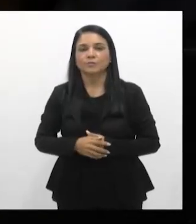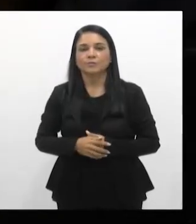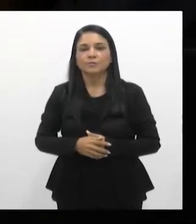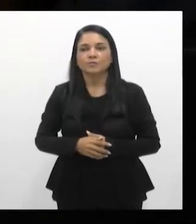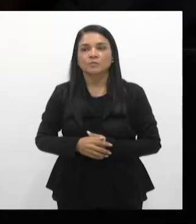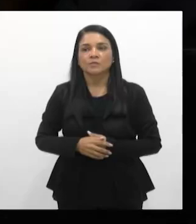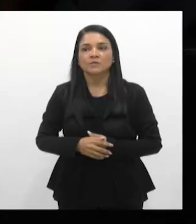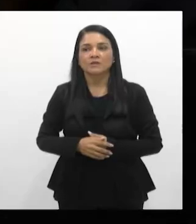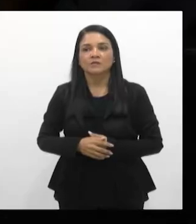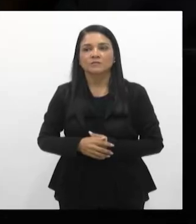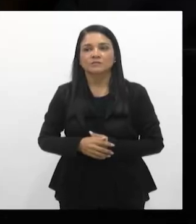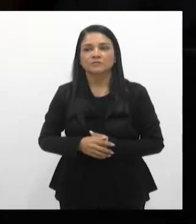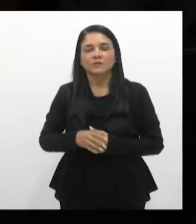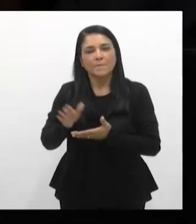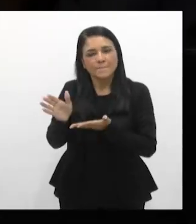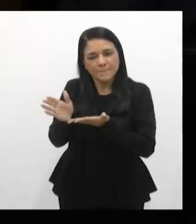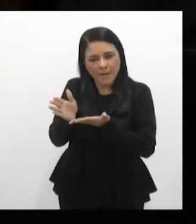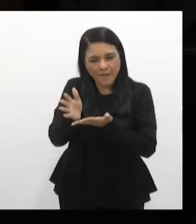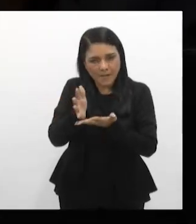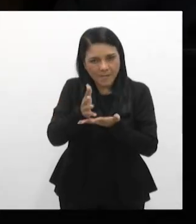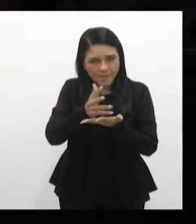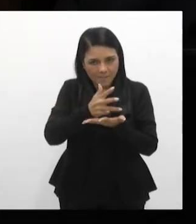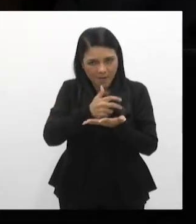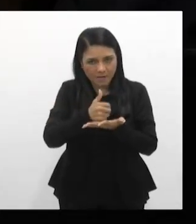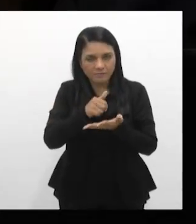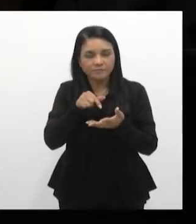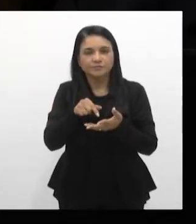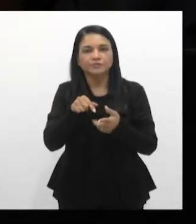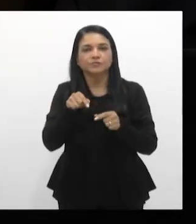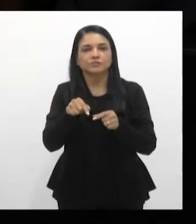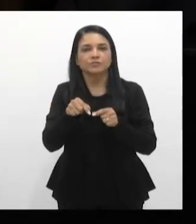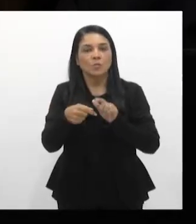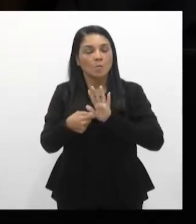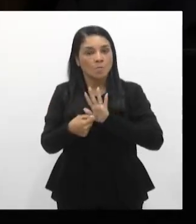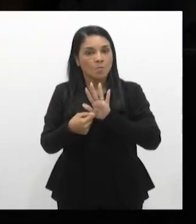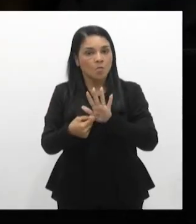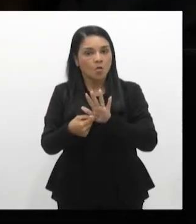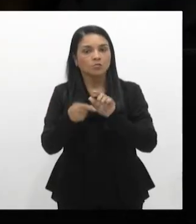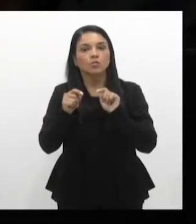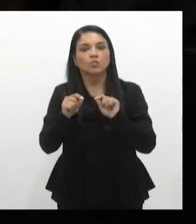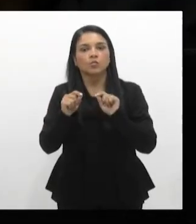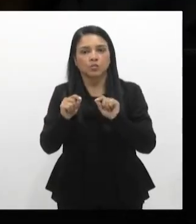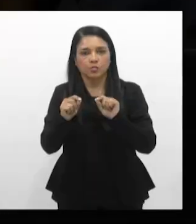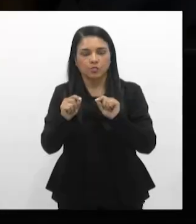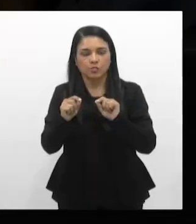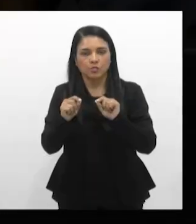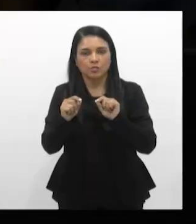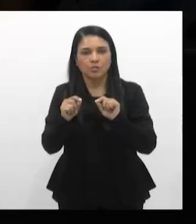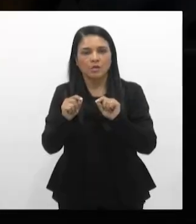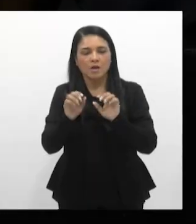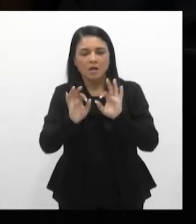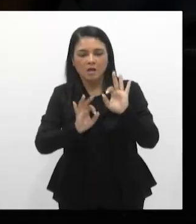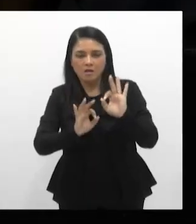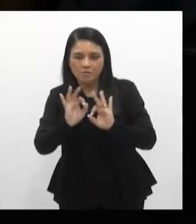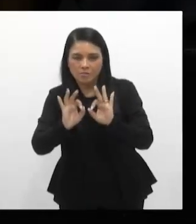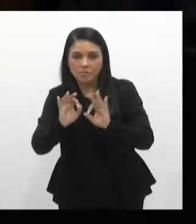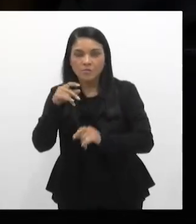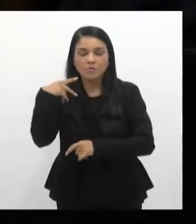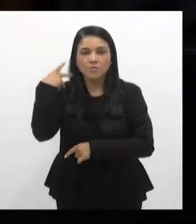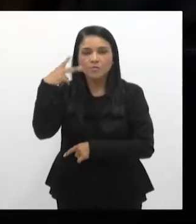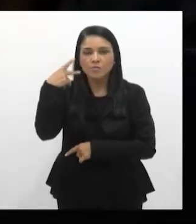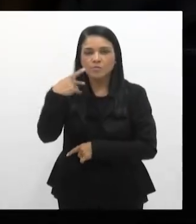com relação a essa consolidação, nos proporciona justamente a elaboração de